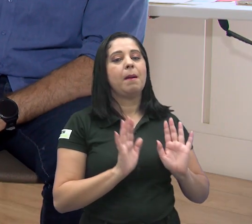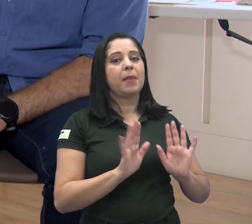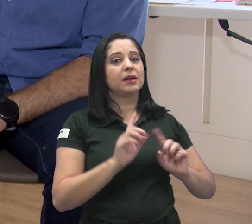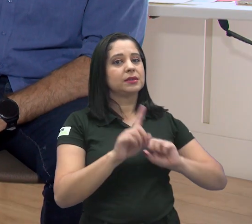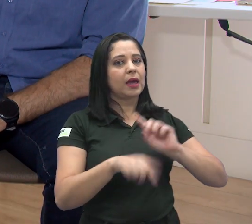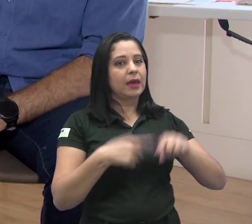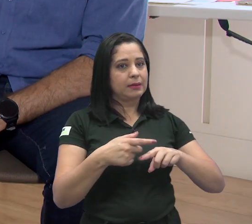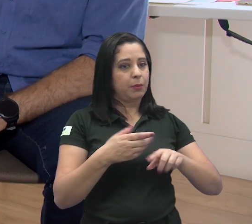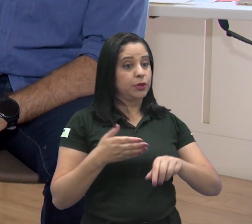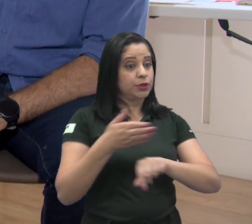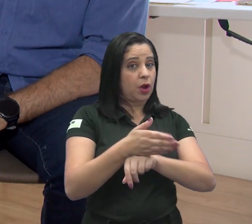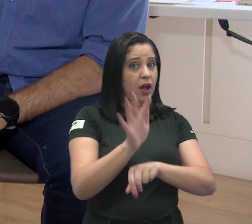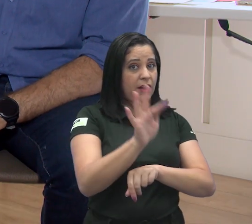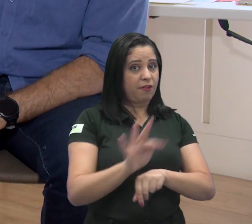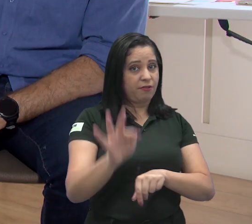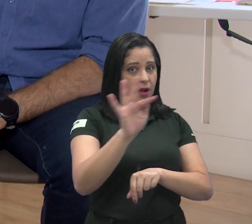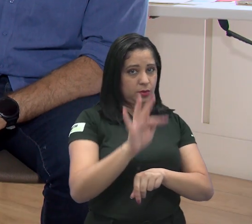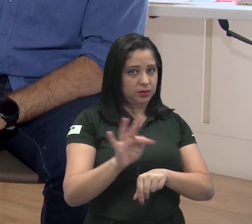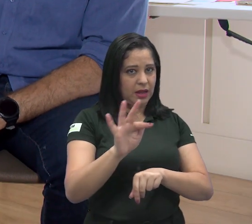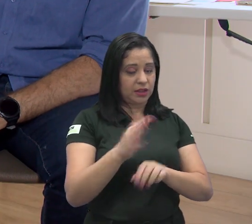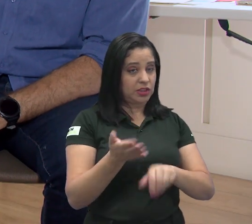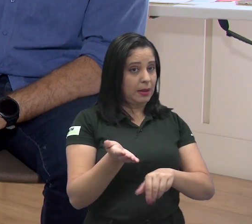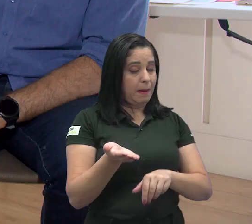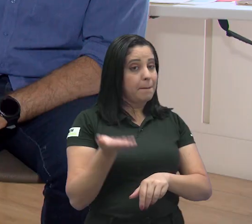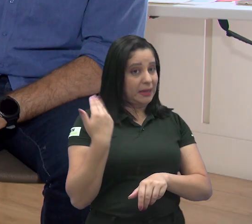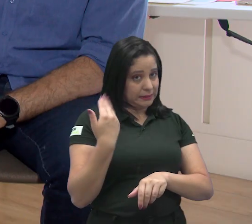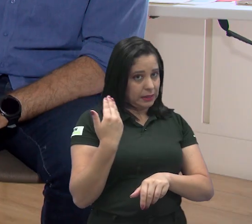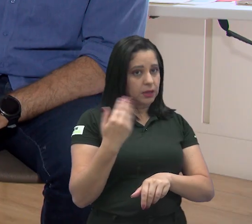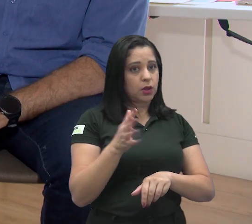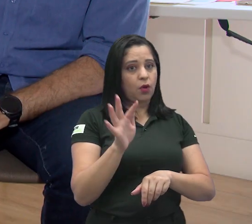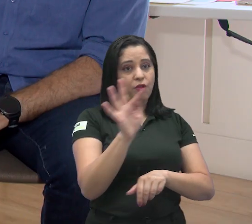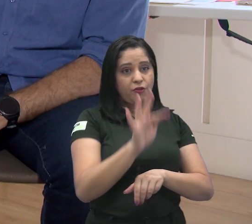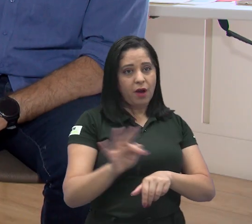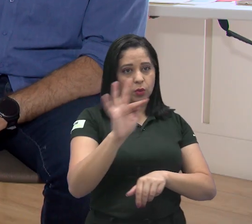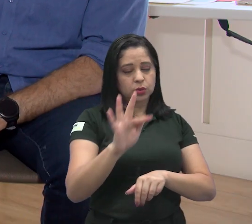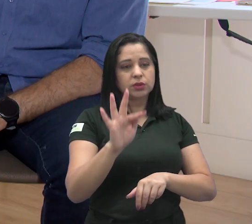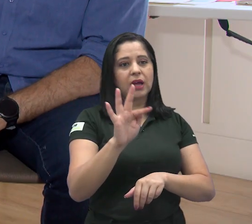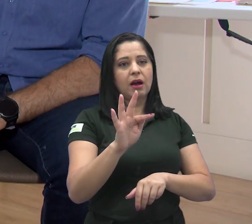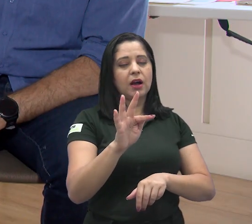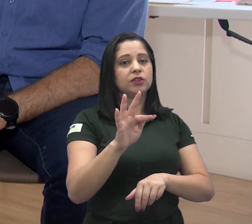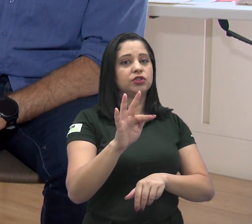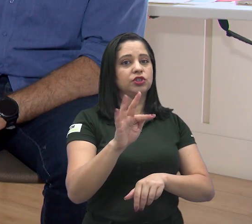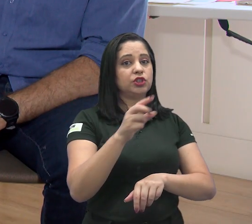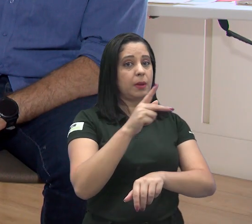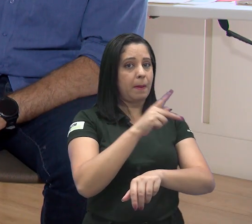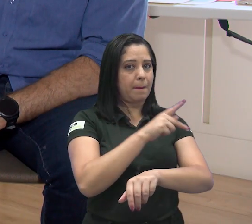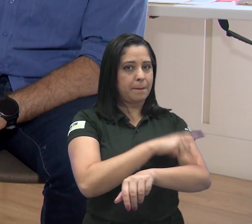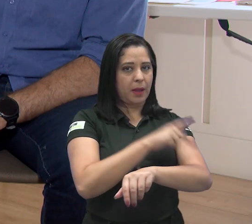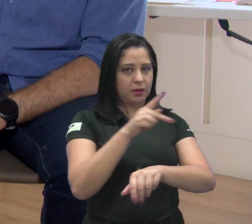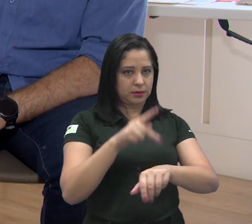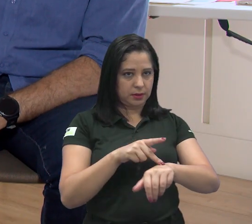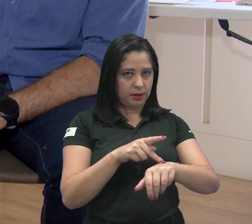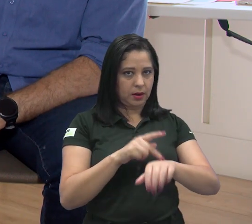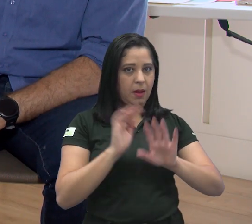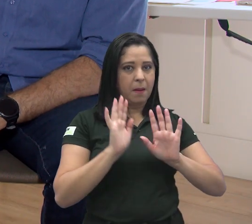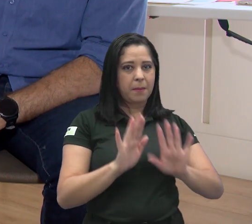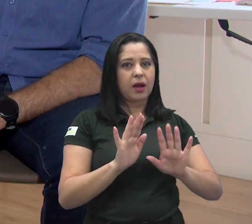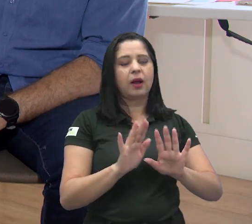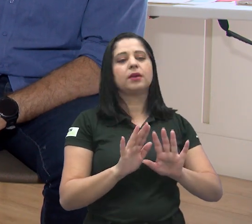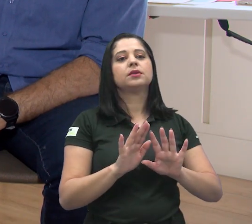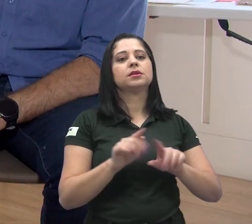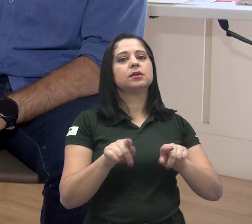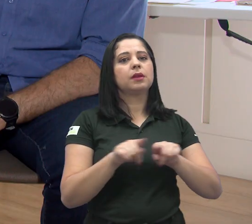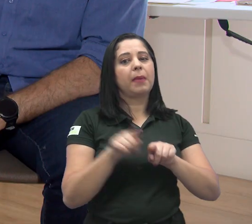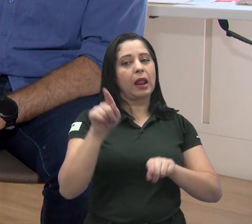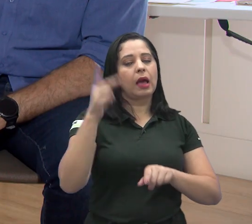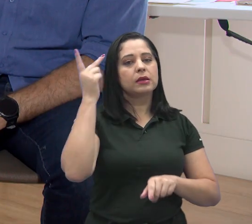para fazer a faculdade, eu fiz antes o magistério, porque eu adoro ser professora, mas eu optei para a Faculdade de Belas Artes. Aí fiz a Belas